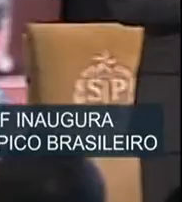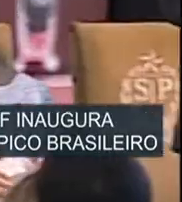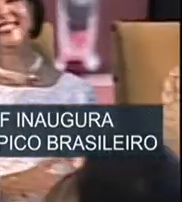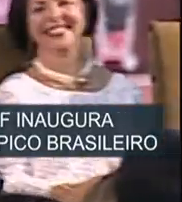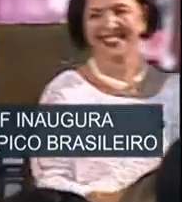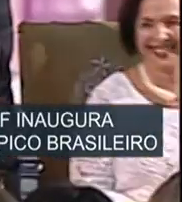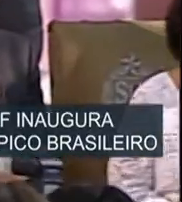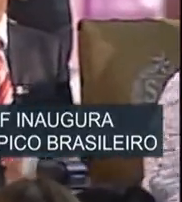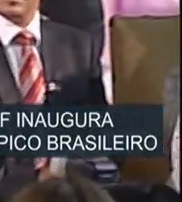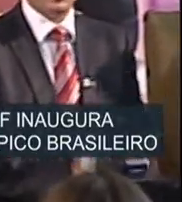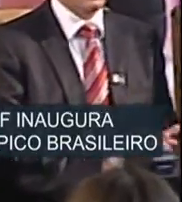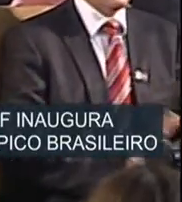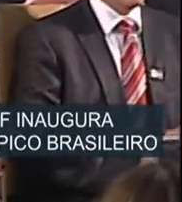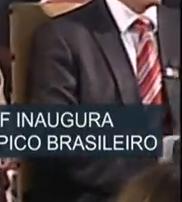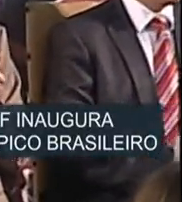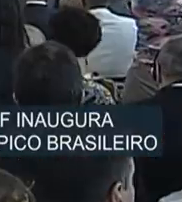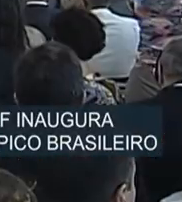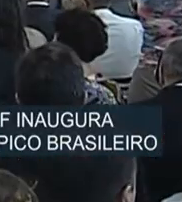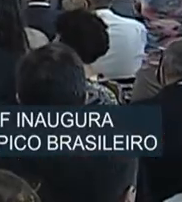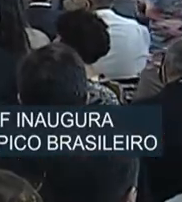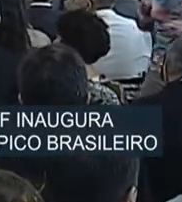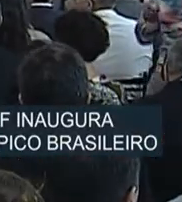E aí